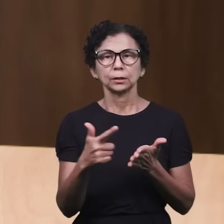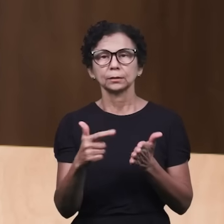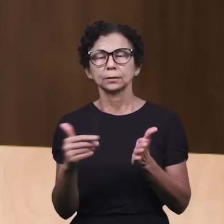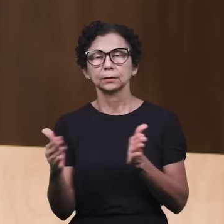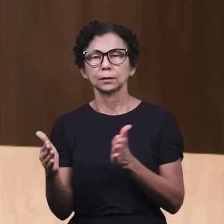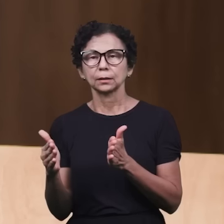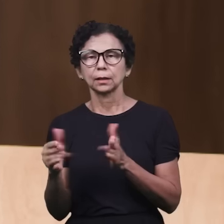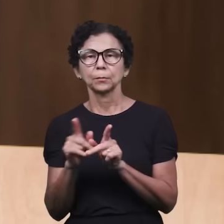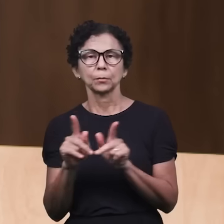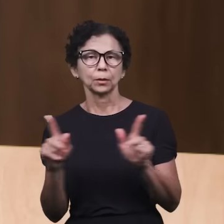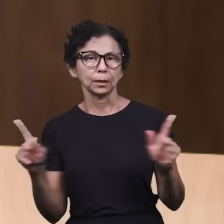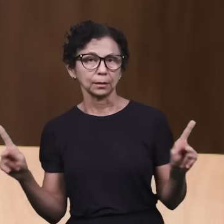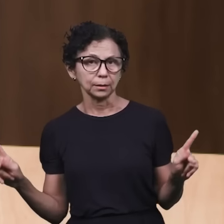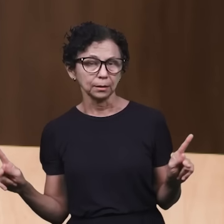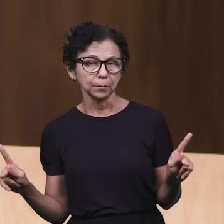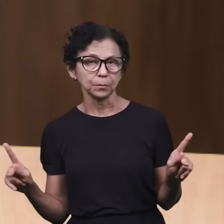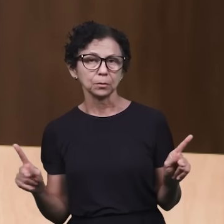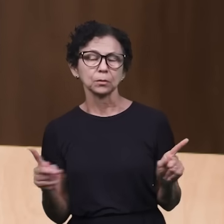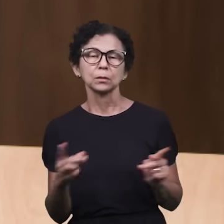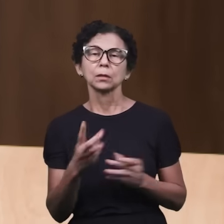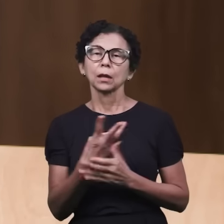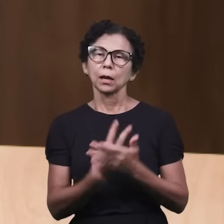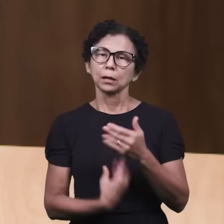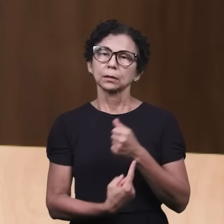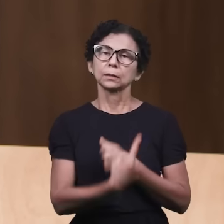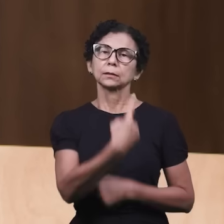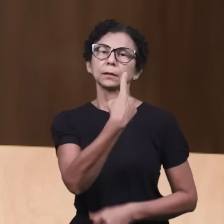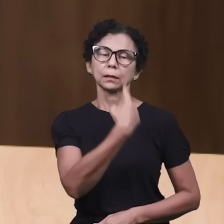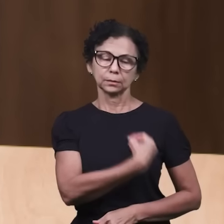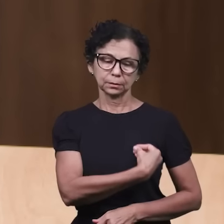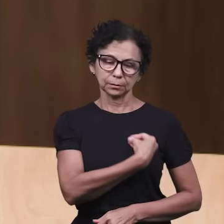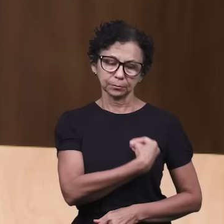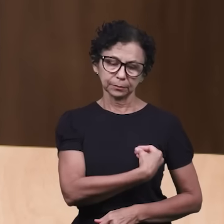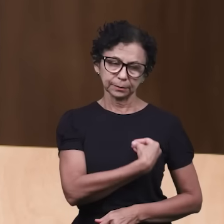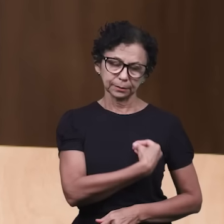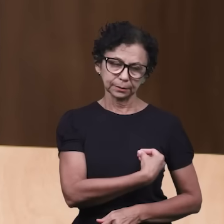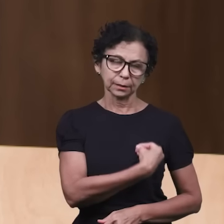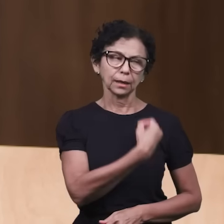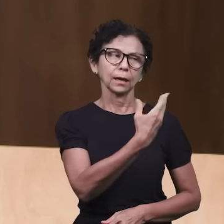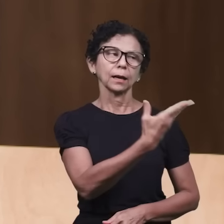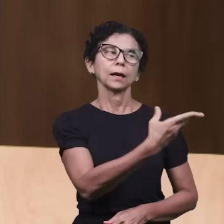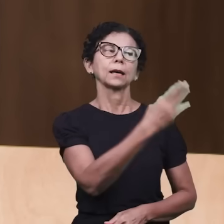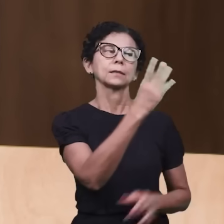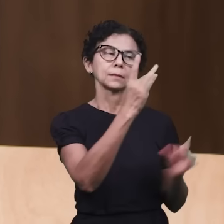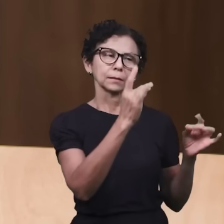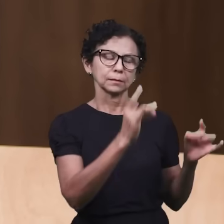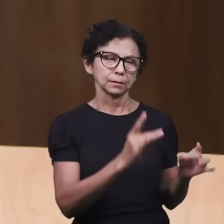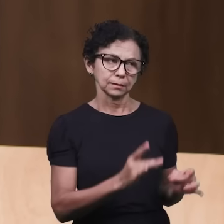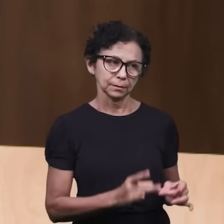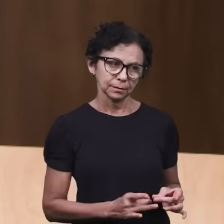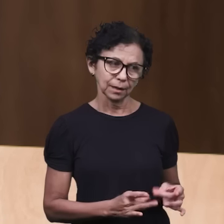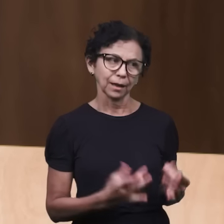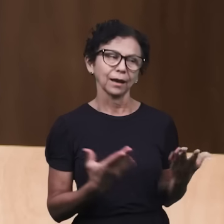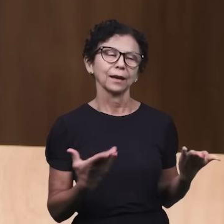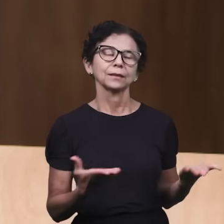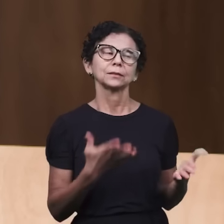queria chegar com vocês, é esse detalhe que eu queria chegar, que o pastor Wallace abordou muito bem aqui.